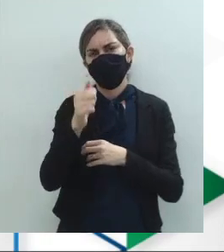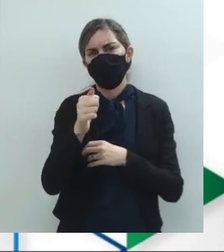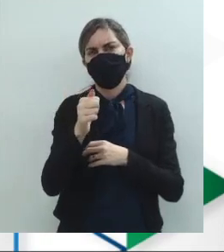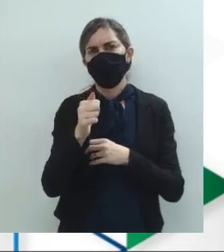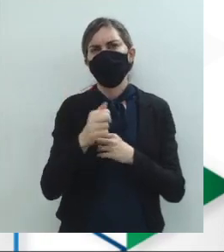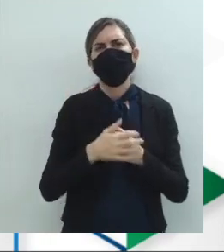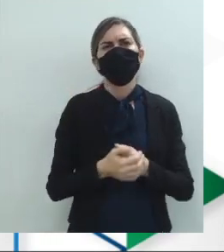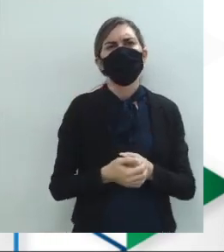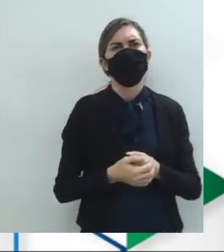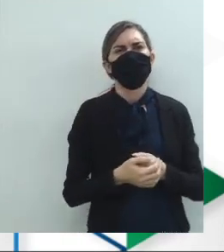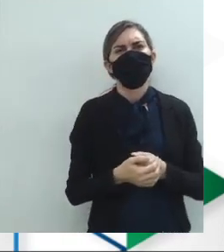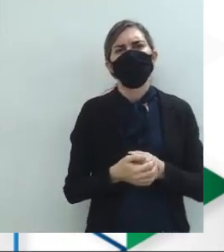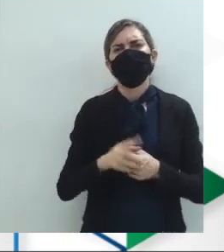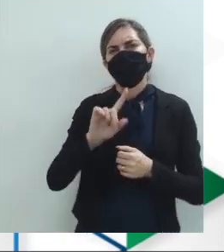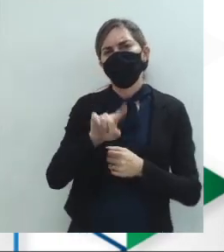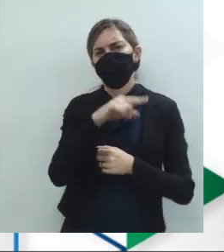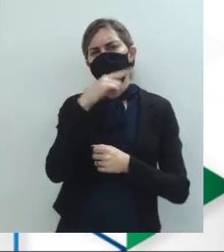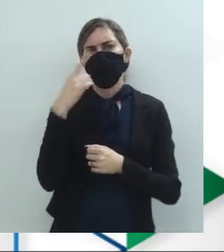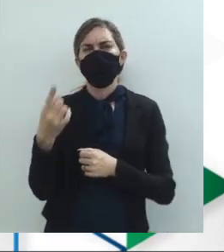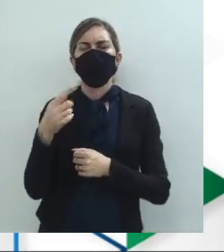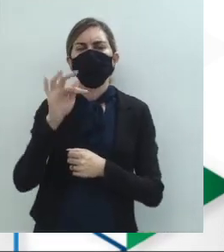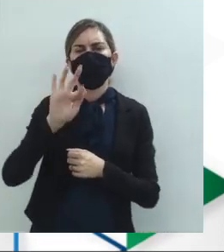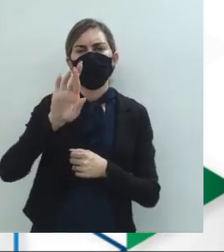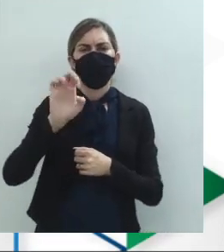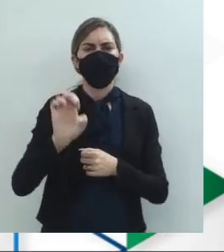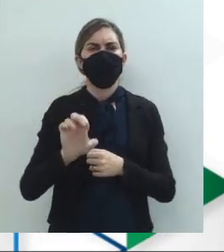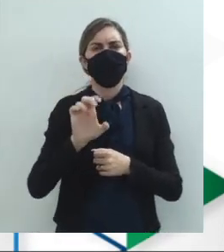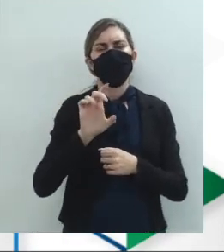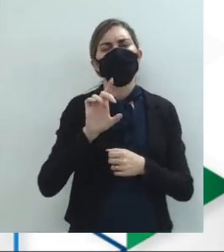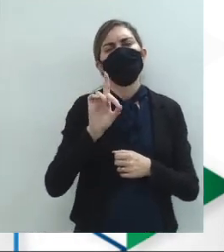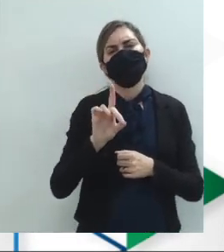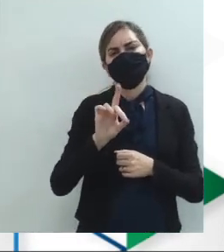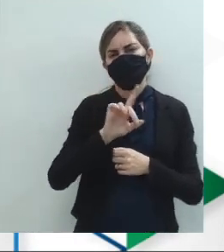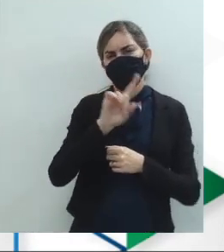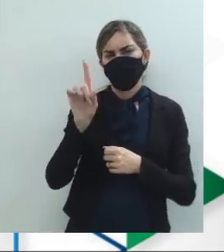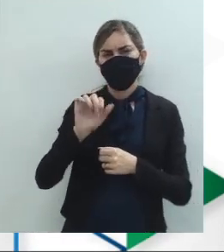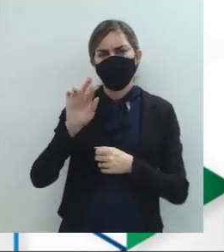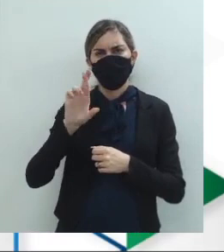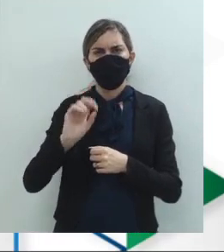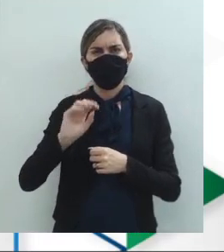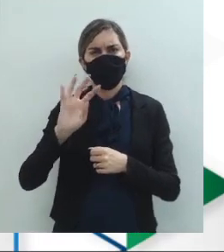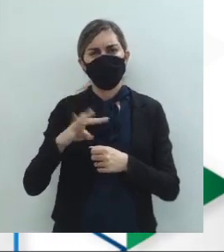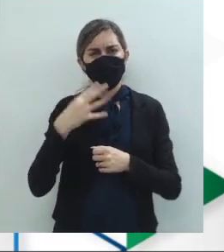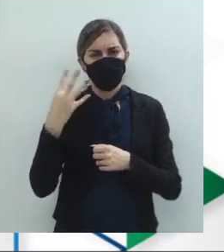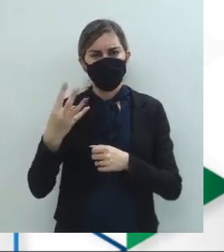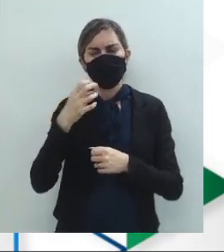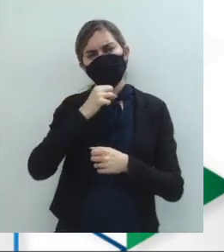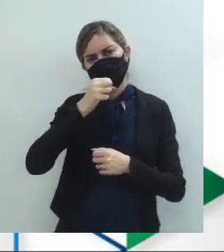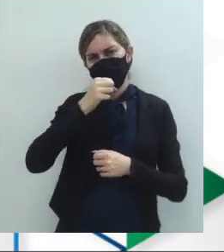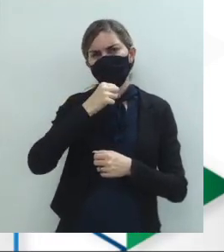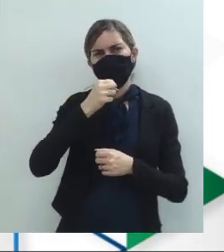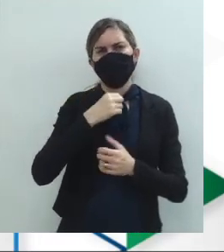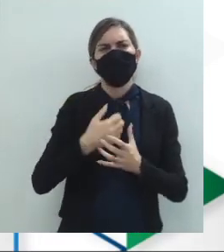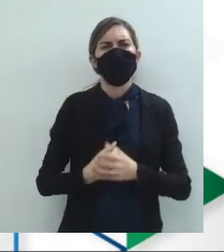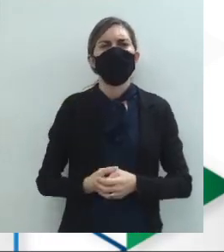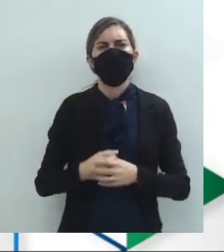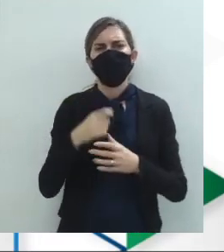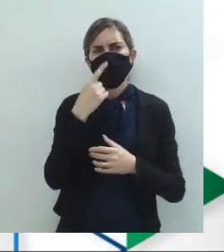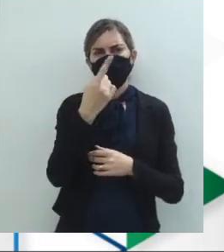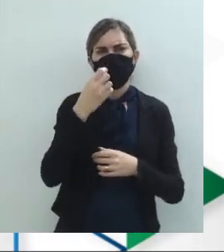esquerda, e na foto da direita a gente tem em destaque, né, o vocalista, o Fred 04,